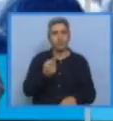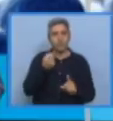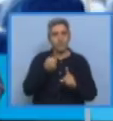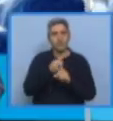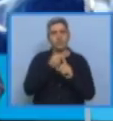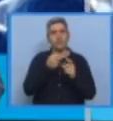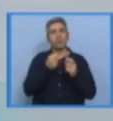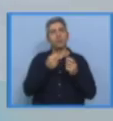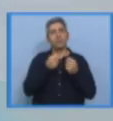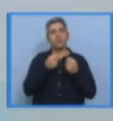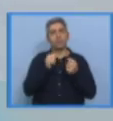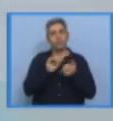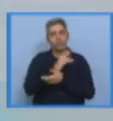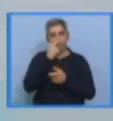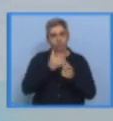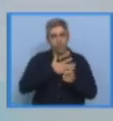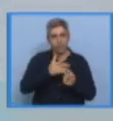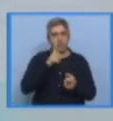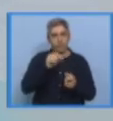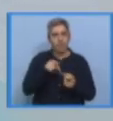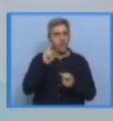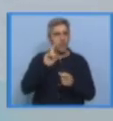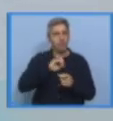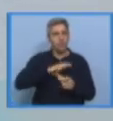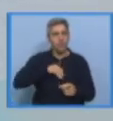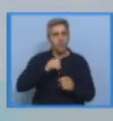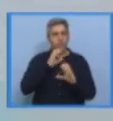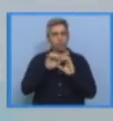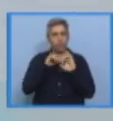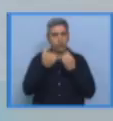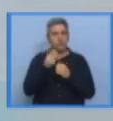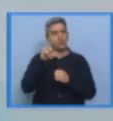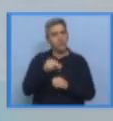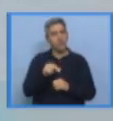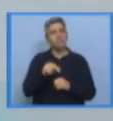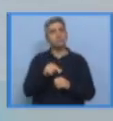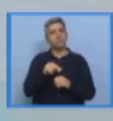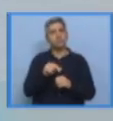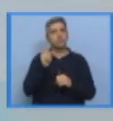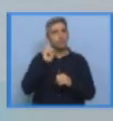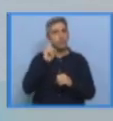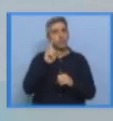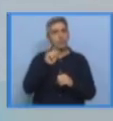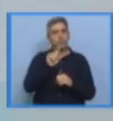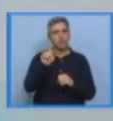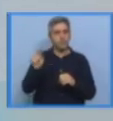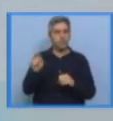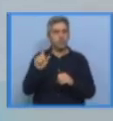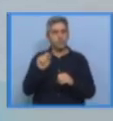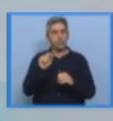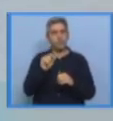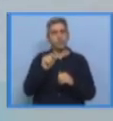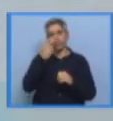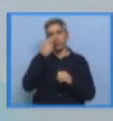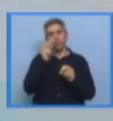para os jornalistas, para os profissionais, mas também este Dia Mundial das Comunicações Sociais acaba por ser relevante para os